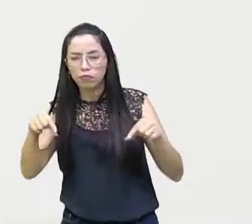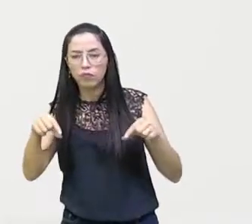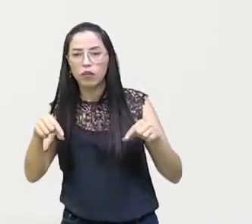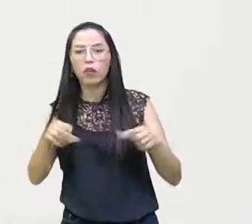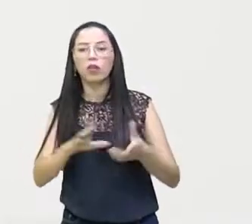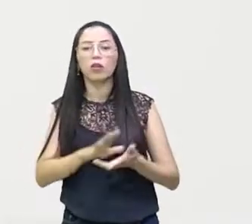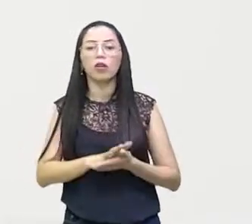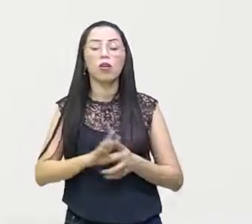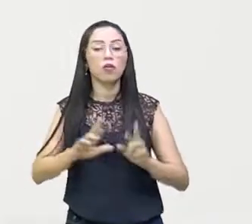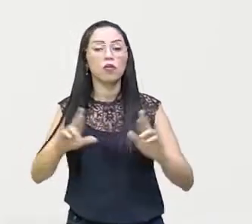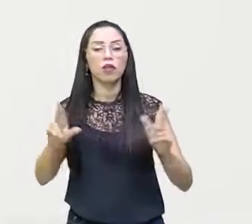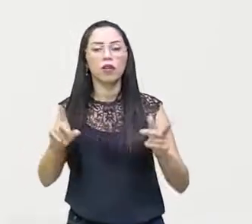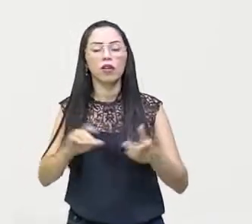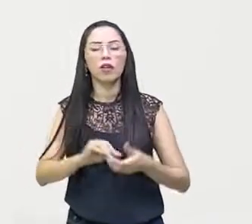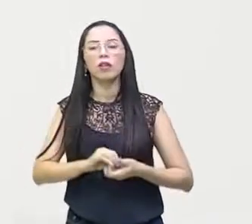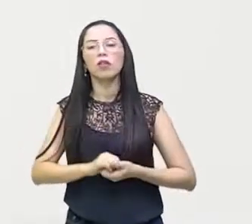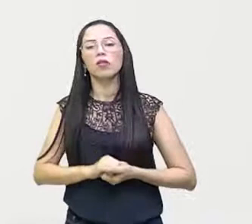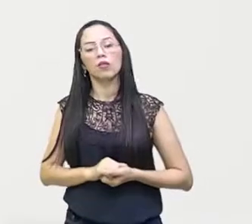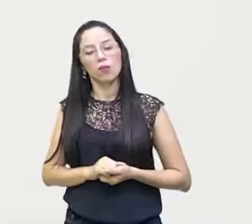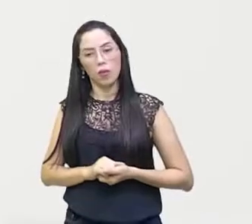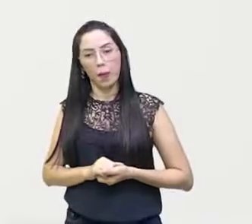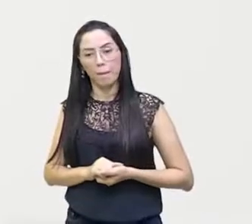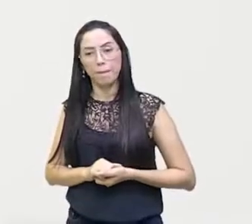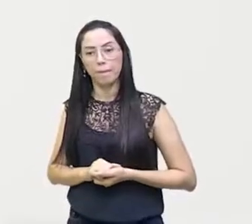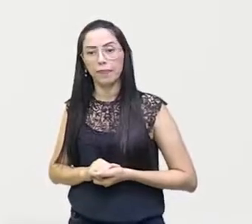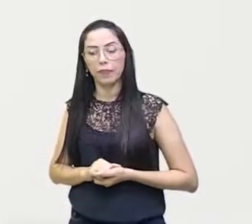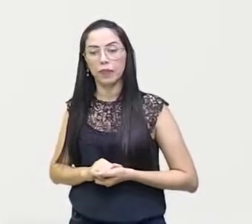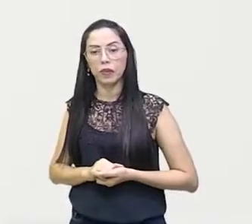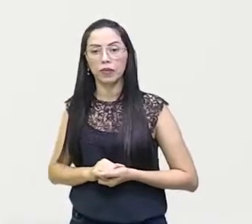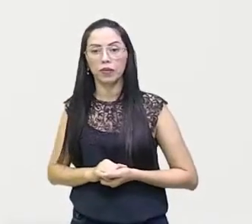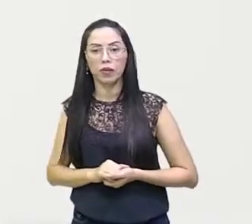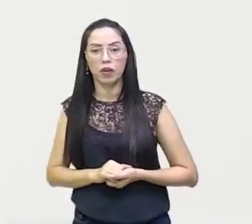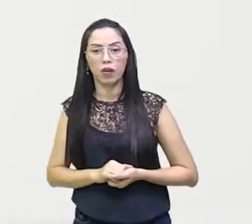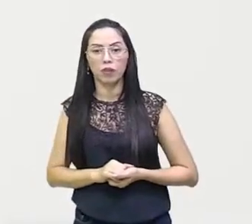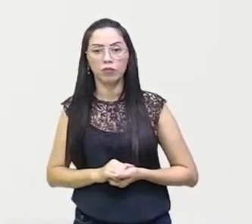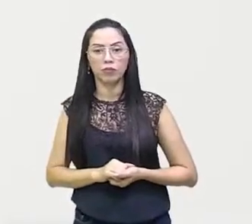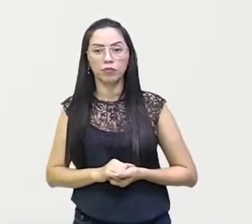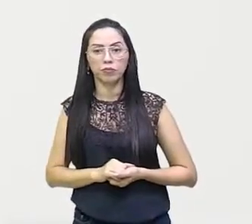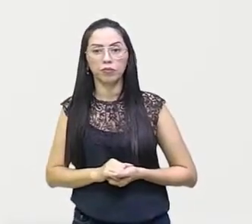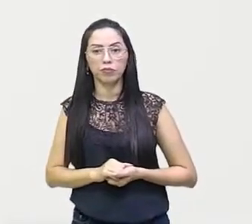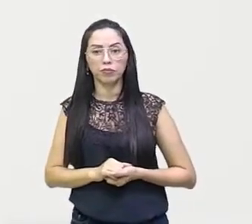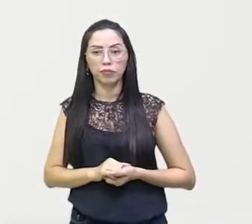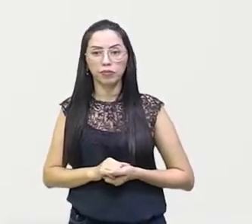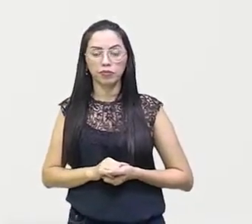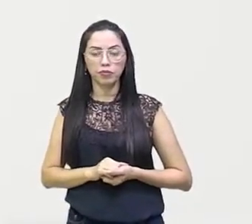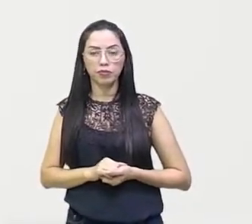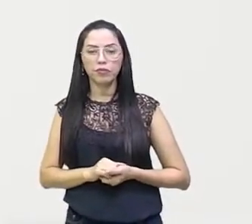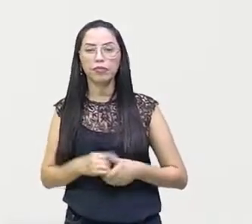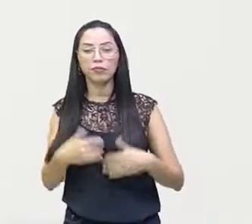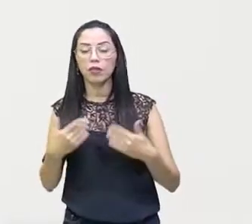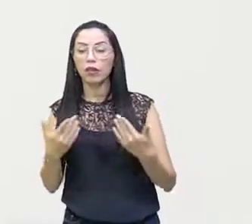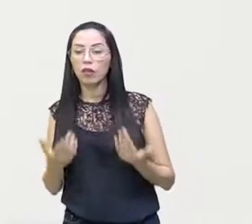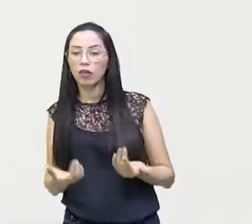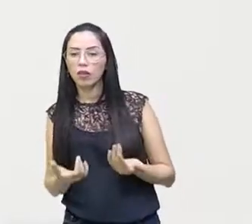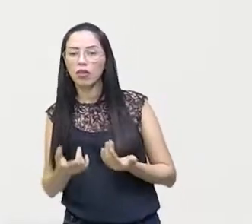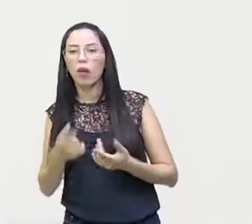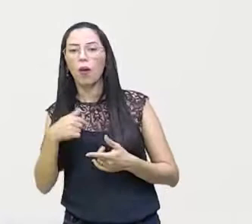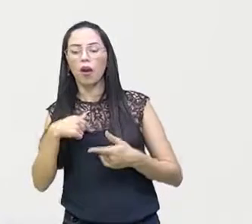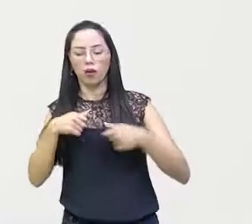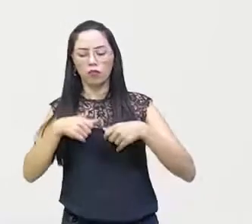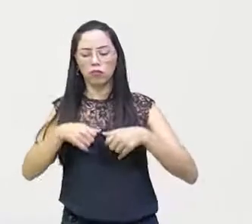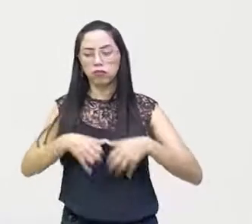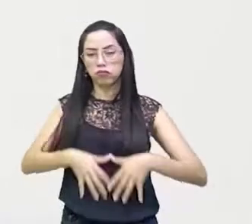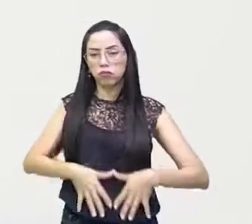A circulação dele já é distribuída diretamente no corpo inteiro e não tem um órgão que faz com que esse sangue seja bombeado.